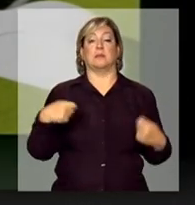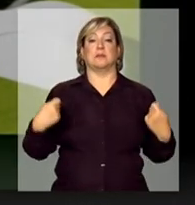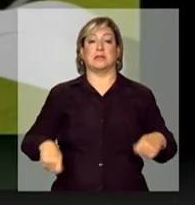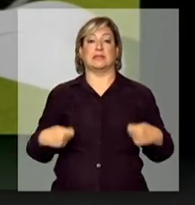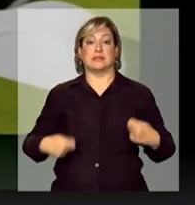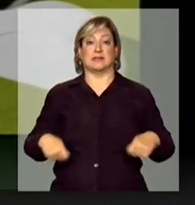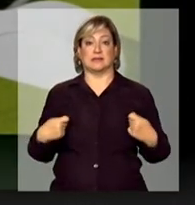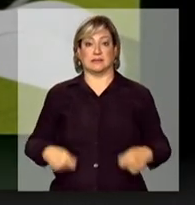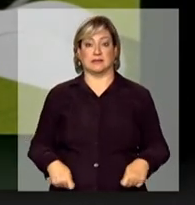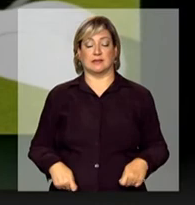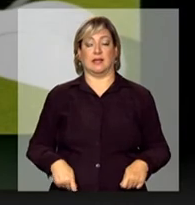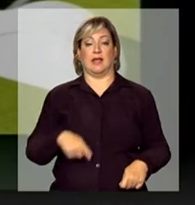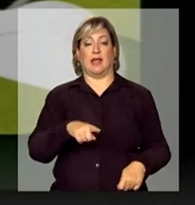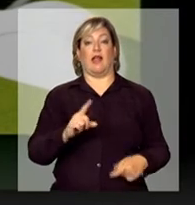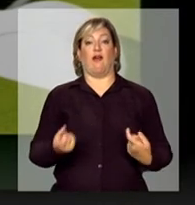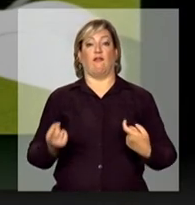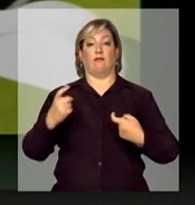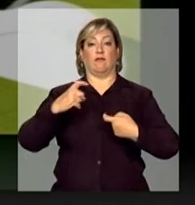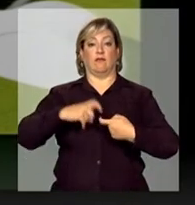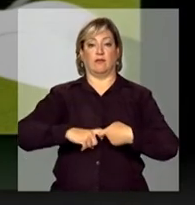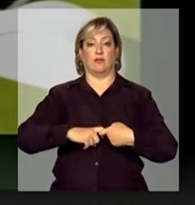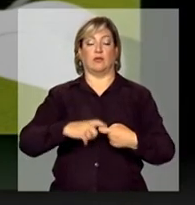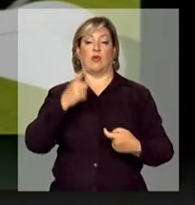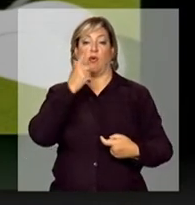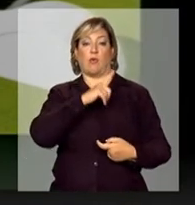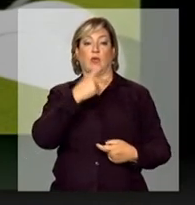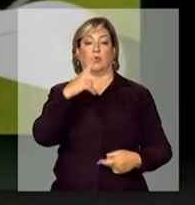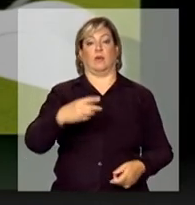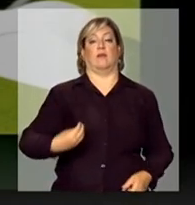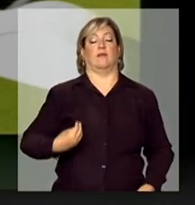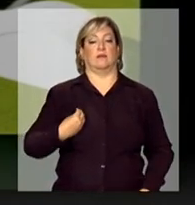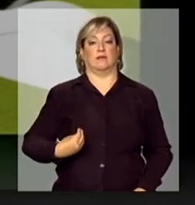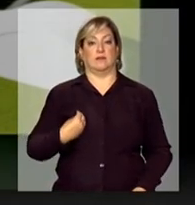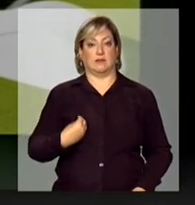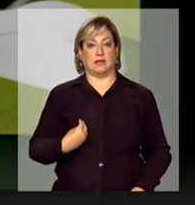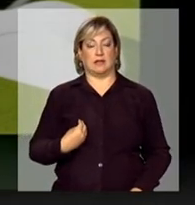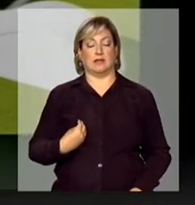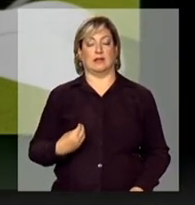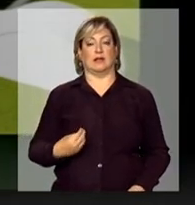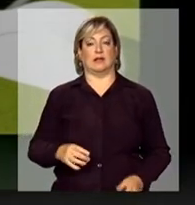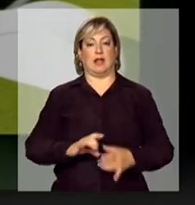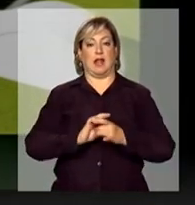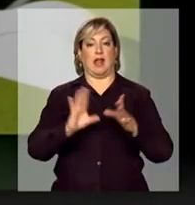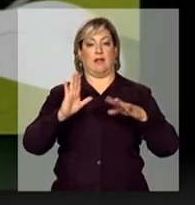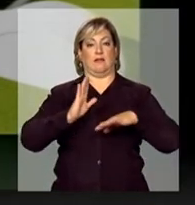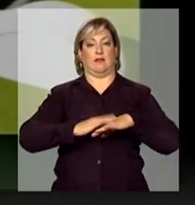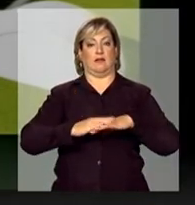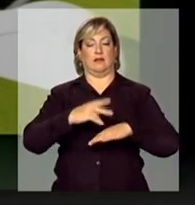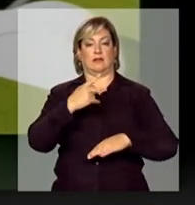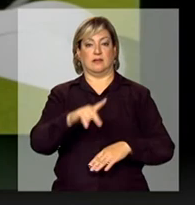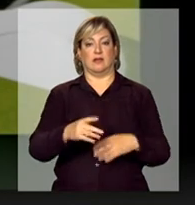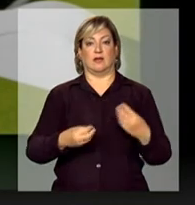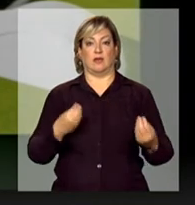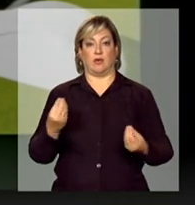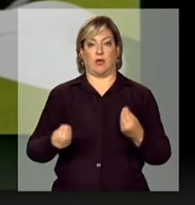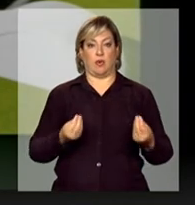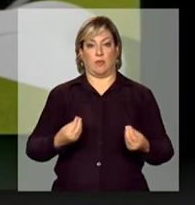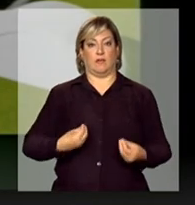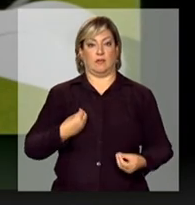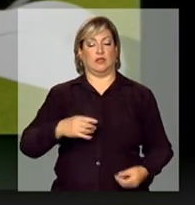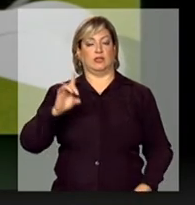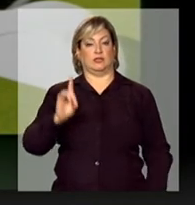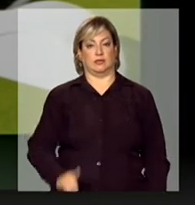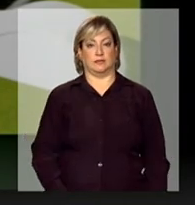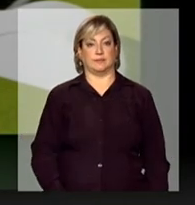ou retomar em suas mãos à condução de sua vida e de sua condição de sujeito